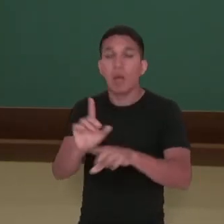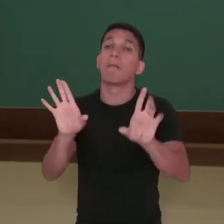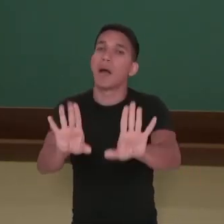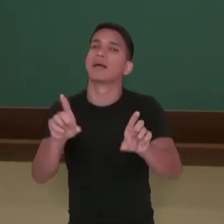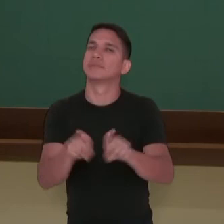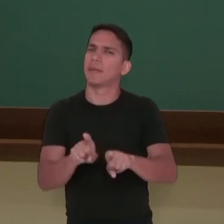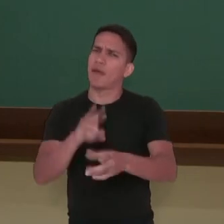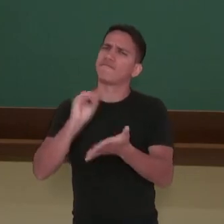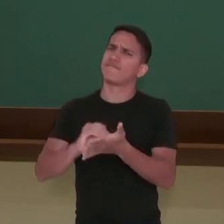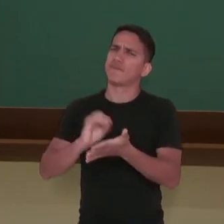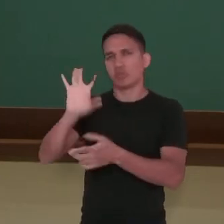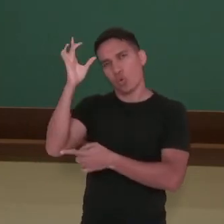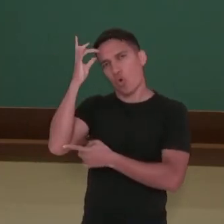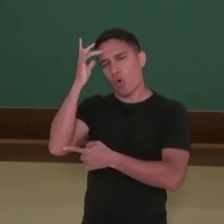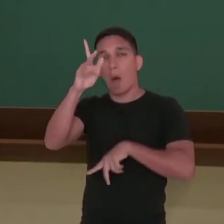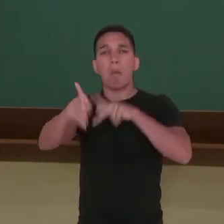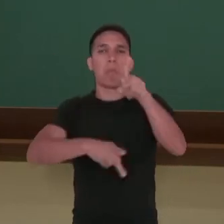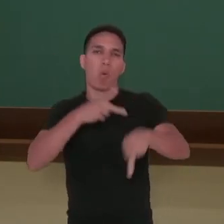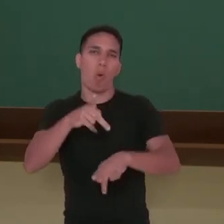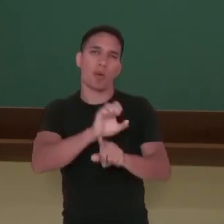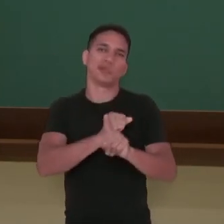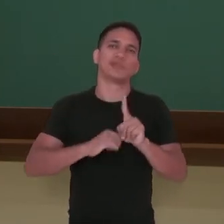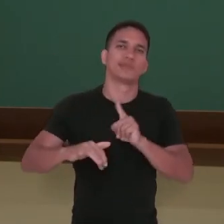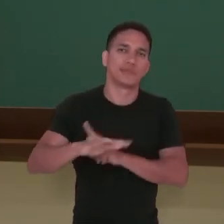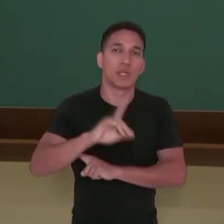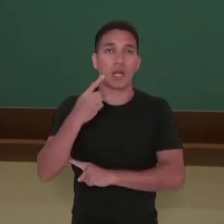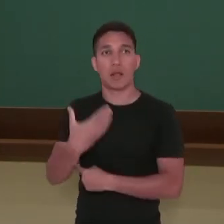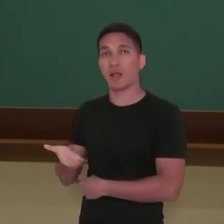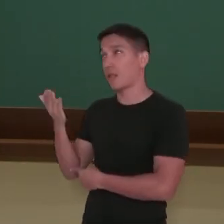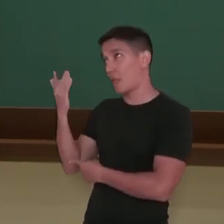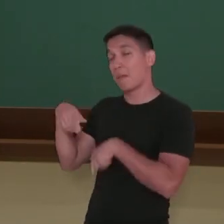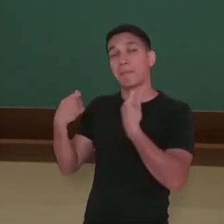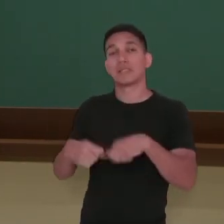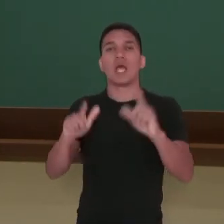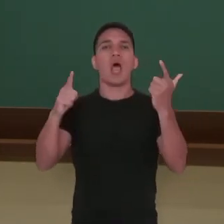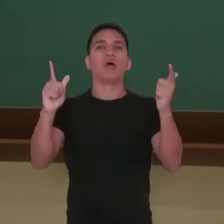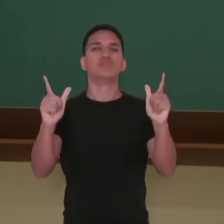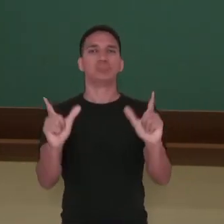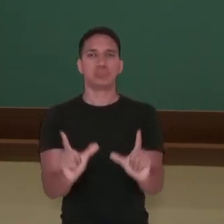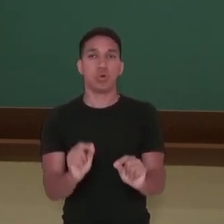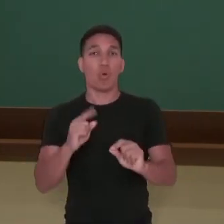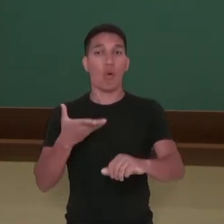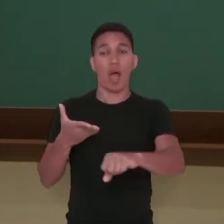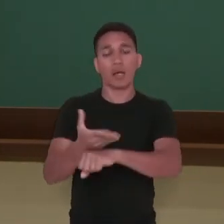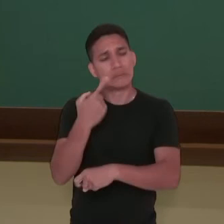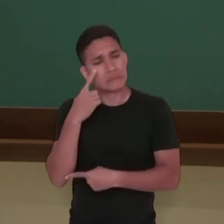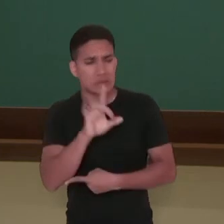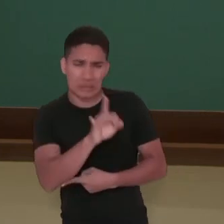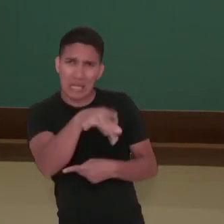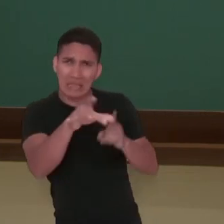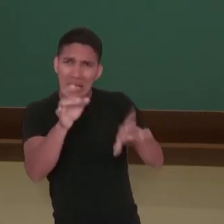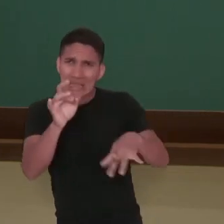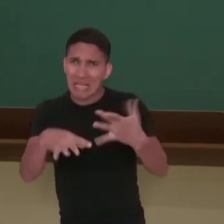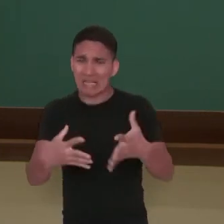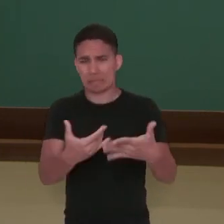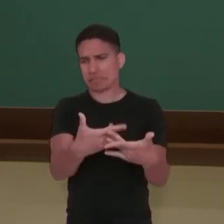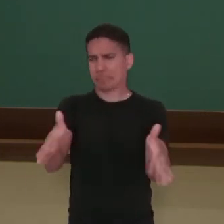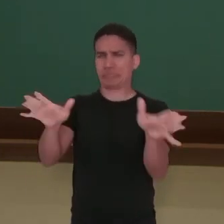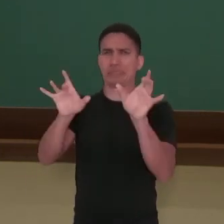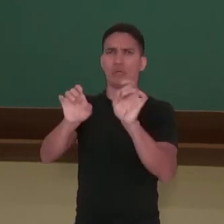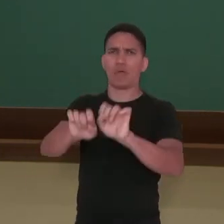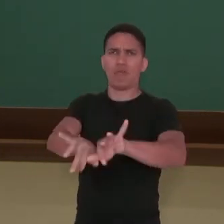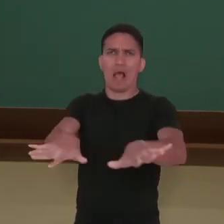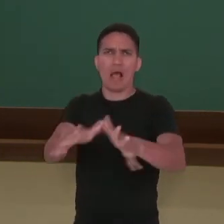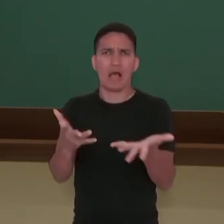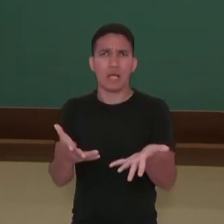a consciência coletiva da população, que deve diminuir esse acesso ao lixo totalmente desenfreado e